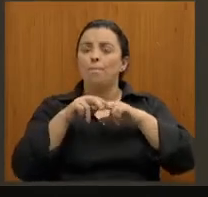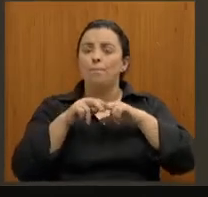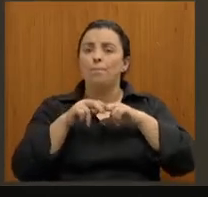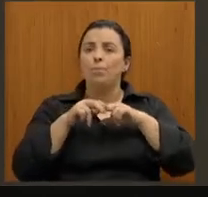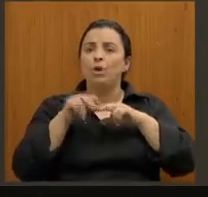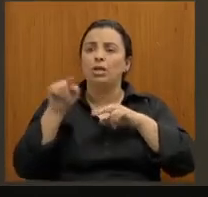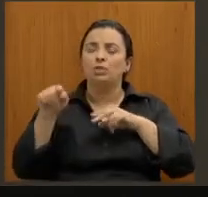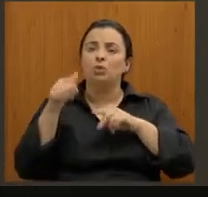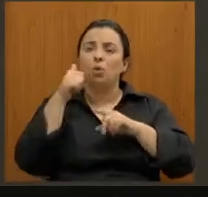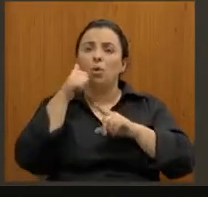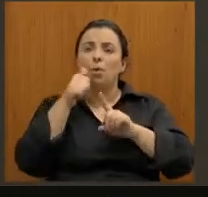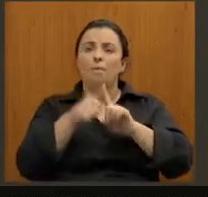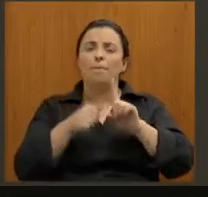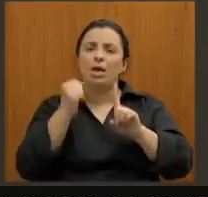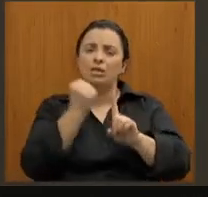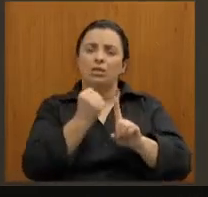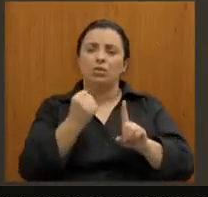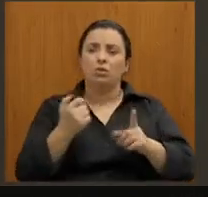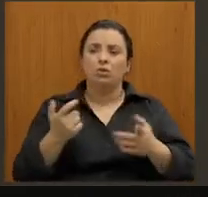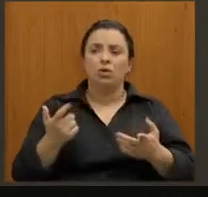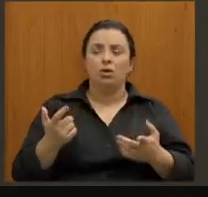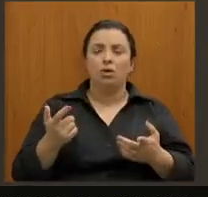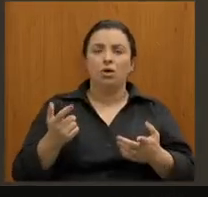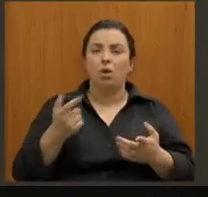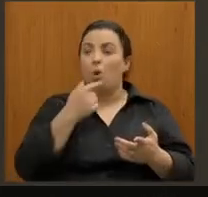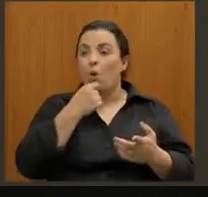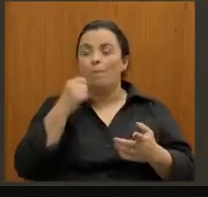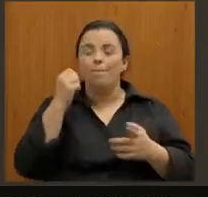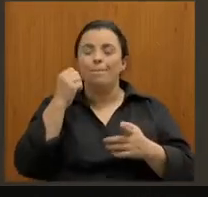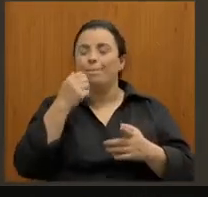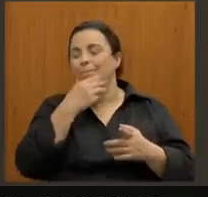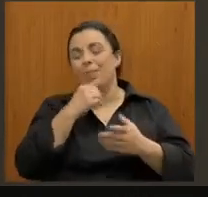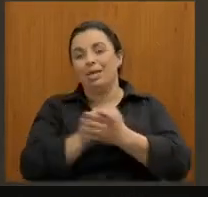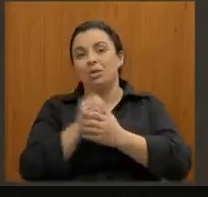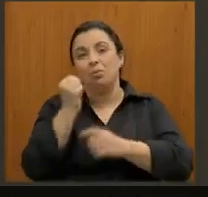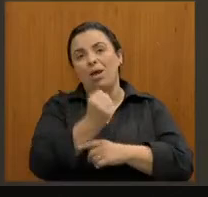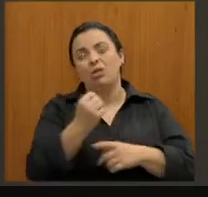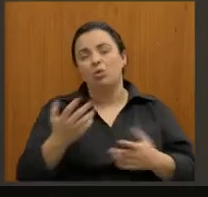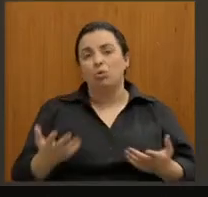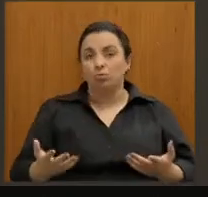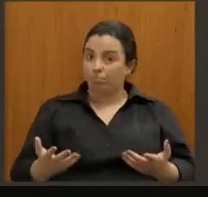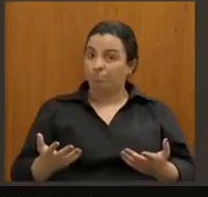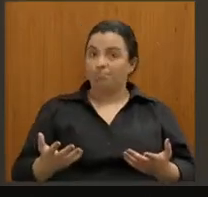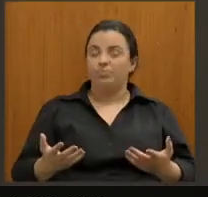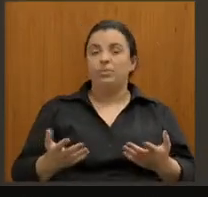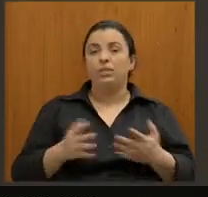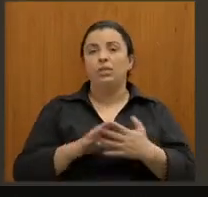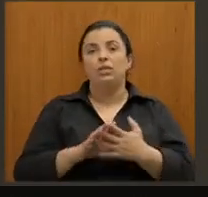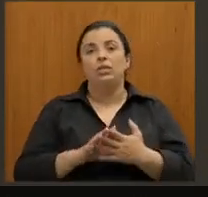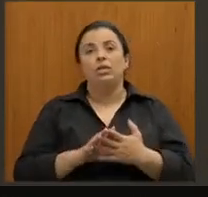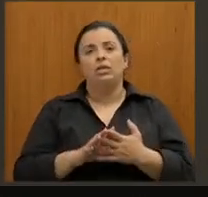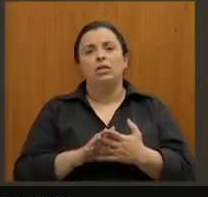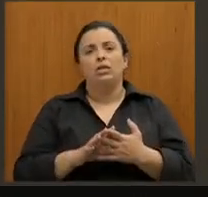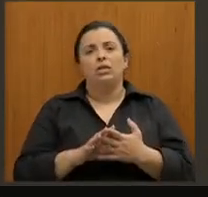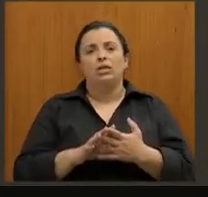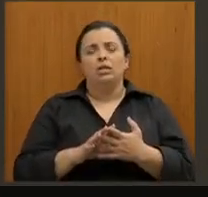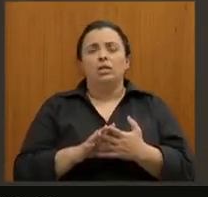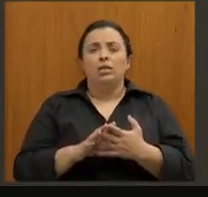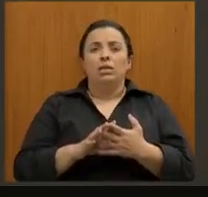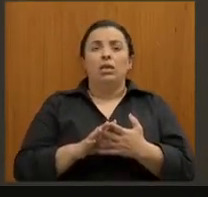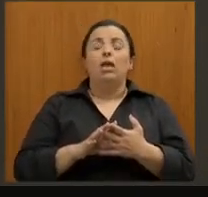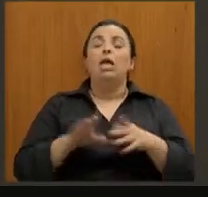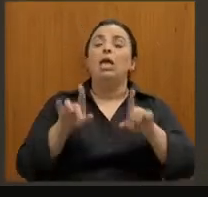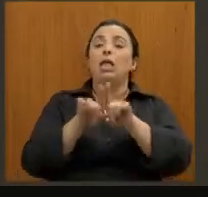consciência nessa nesse ponto de vista e não por último e não menos importante os